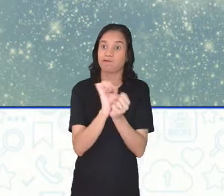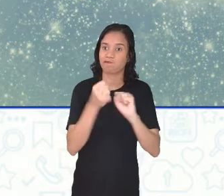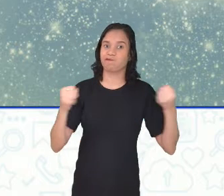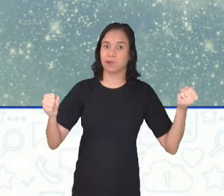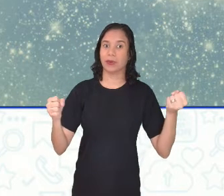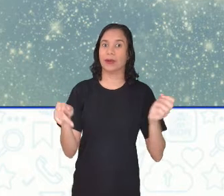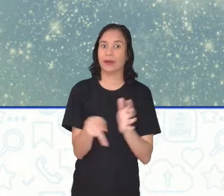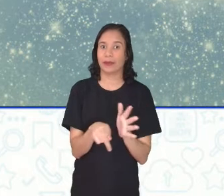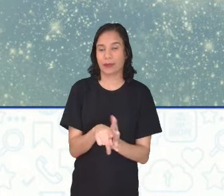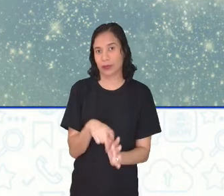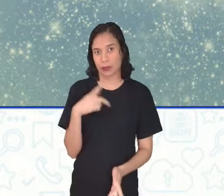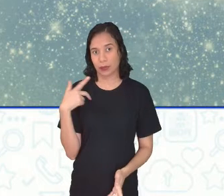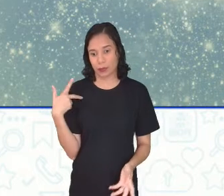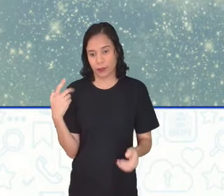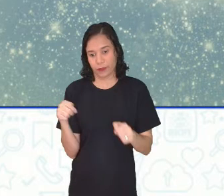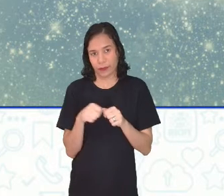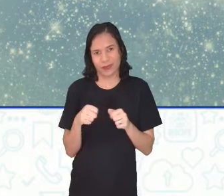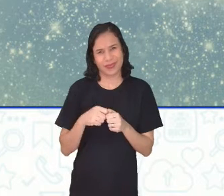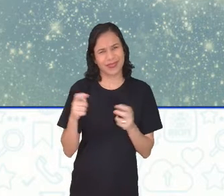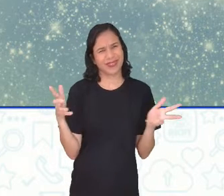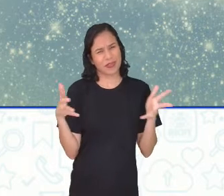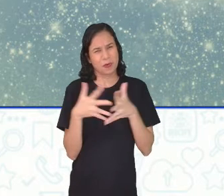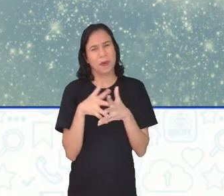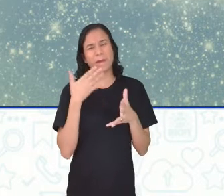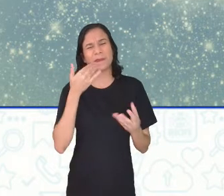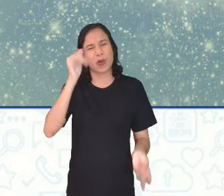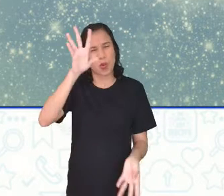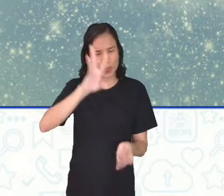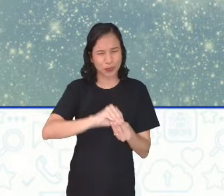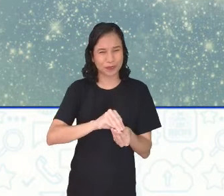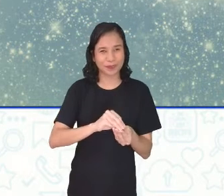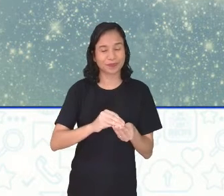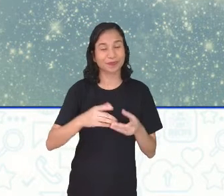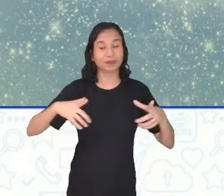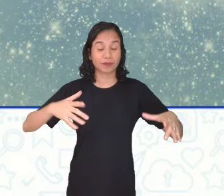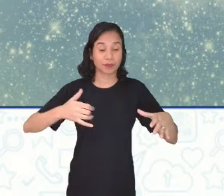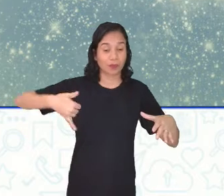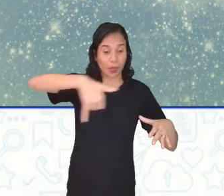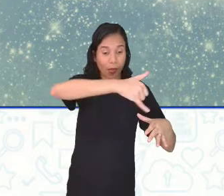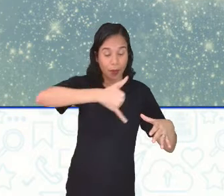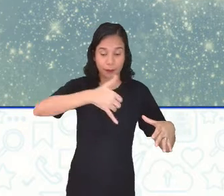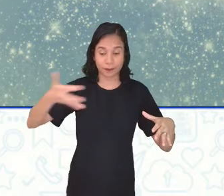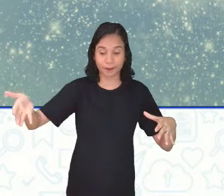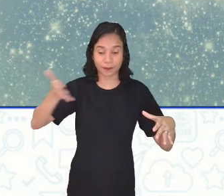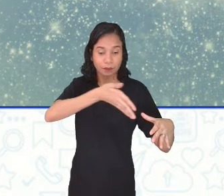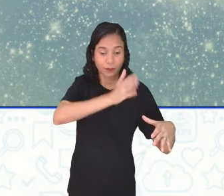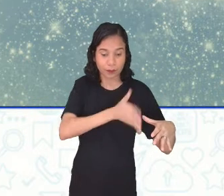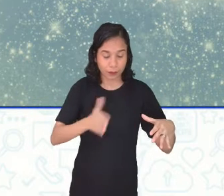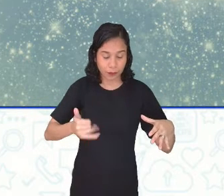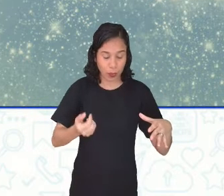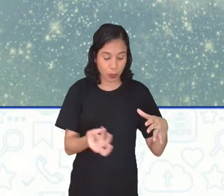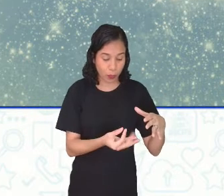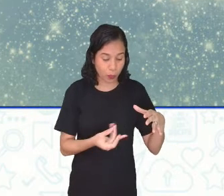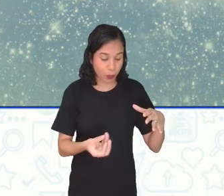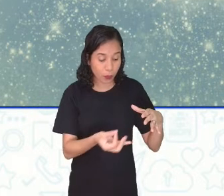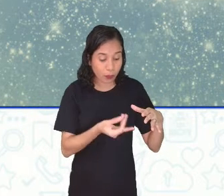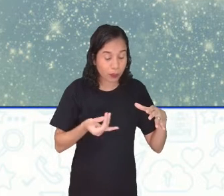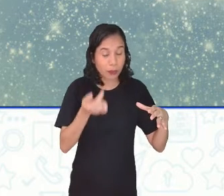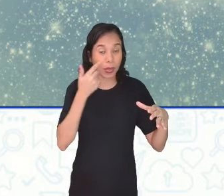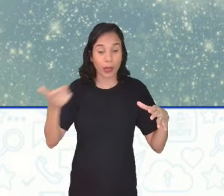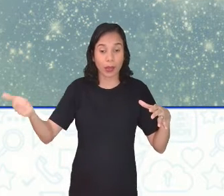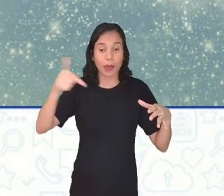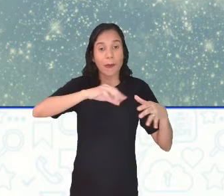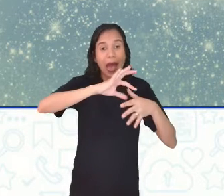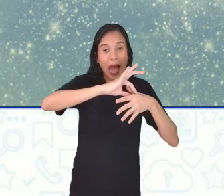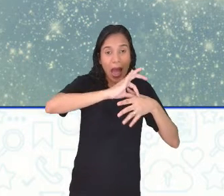3 slides. 3 slides. Aí, para ficar mais sucinto, acrescente a cebola e deixe dourar. Acrescente a